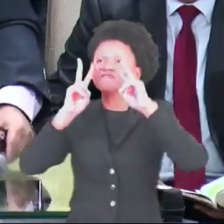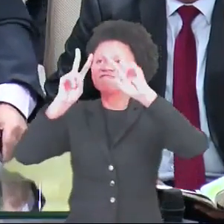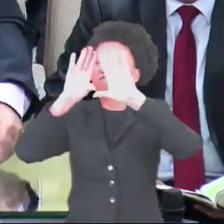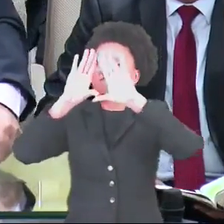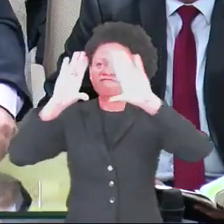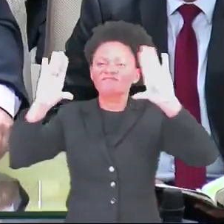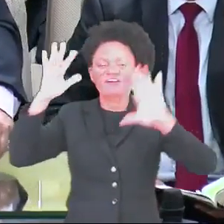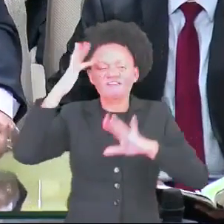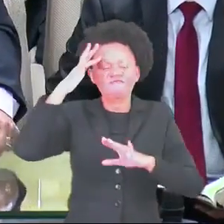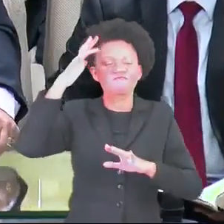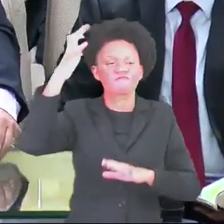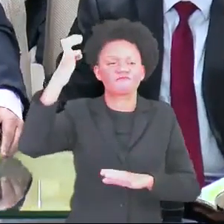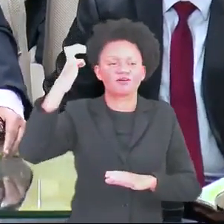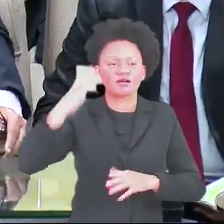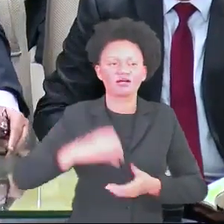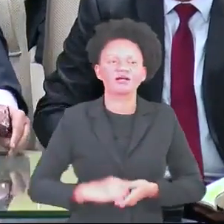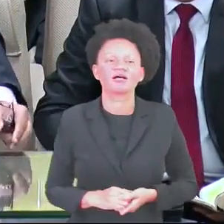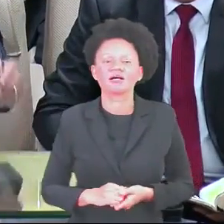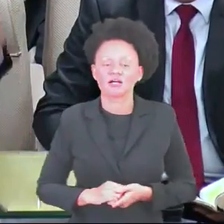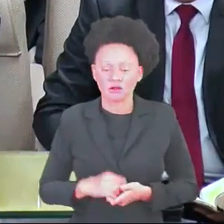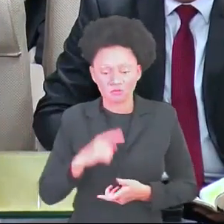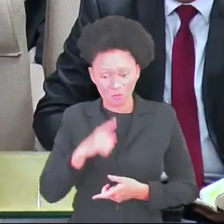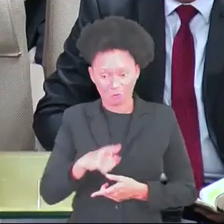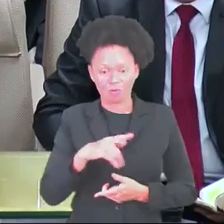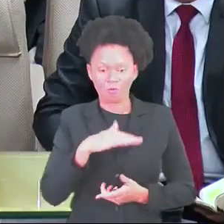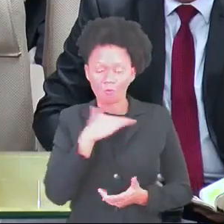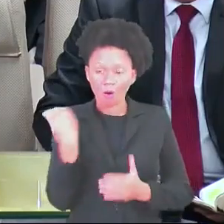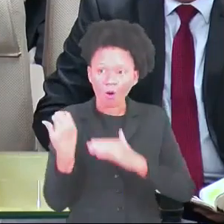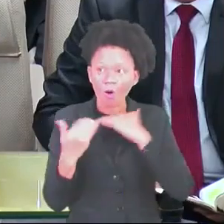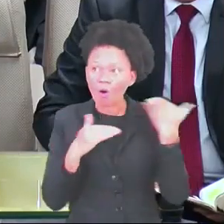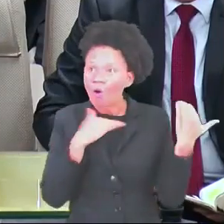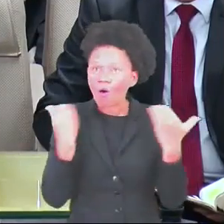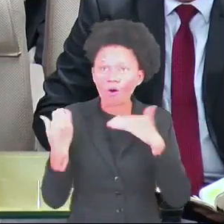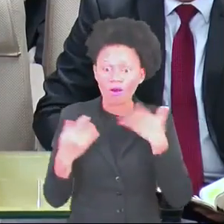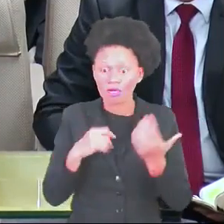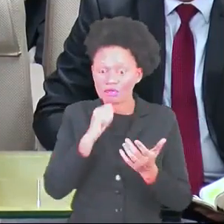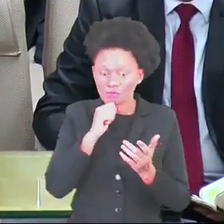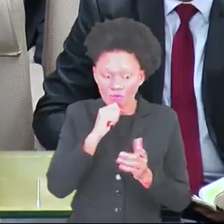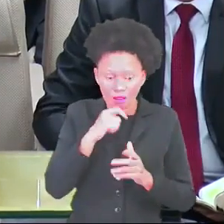Você não poderá, meu irmão, descer à sepultura sem concluir o que Deus tem para a sua vida.